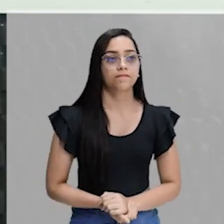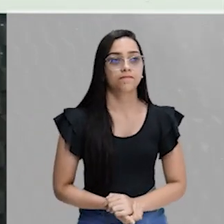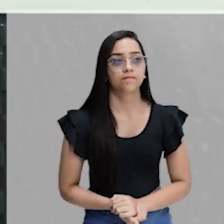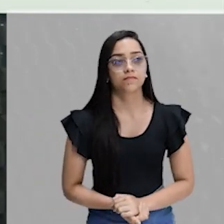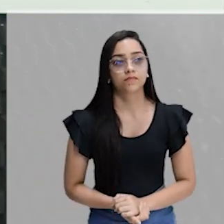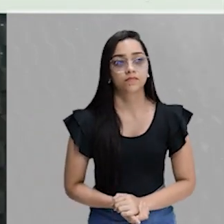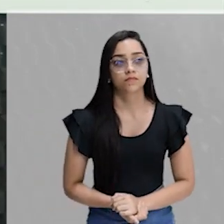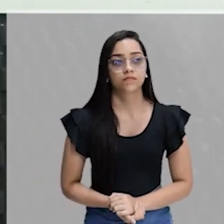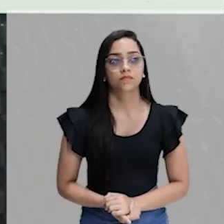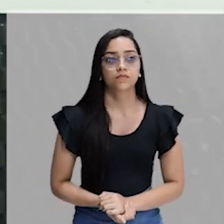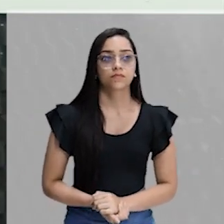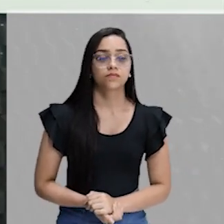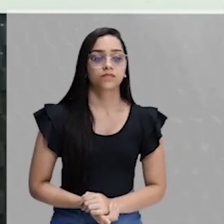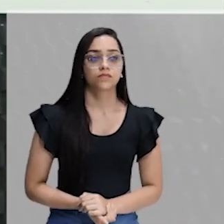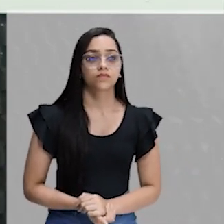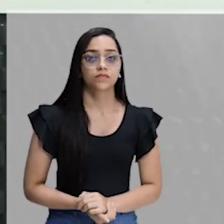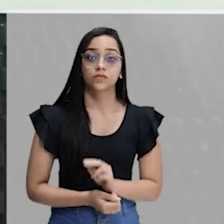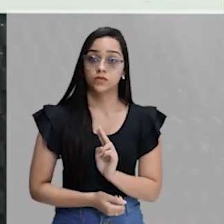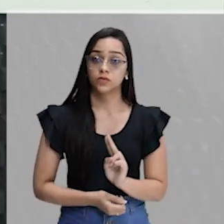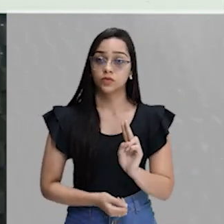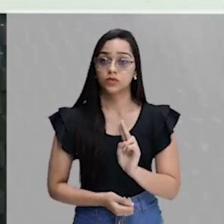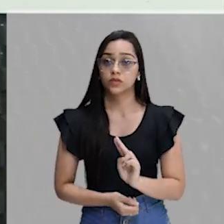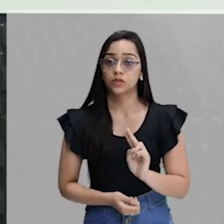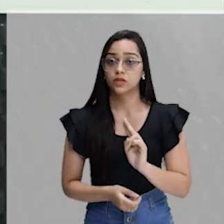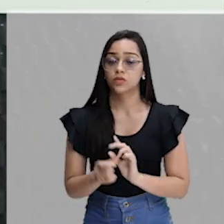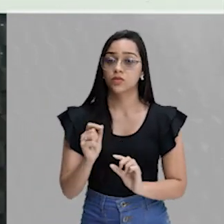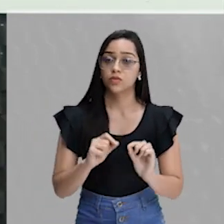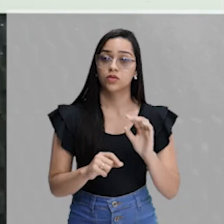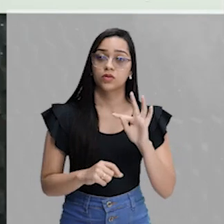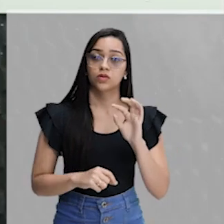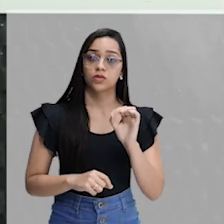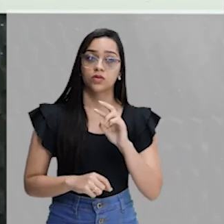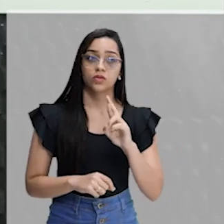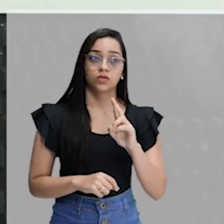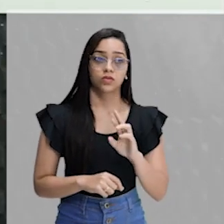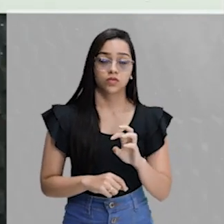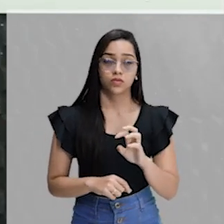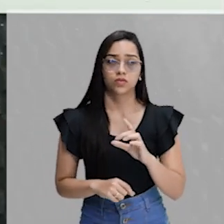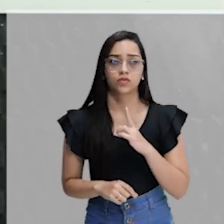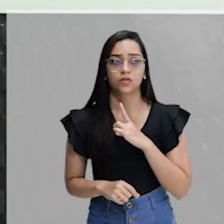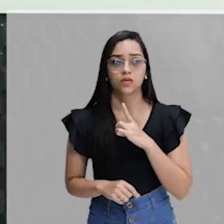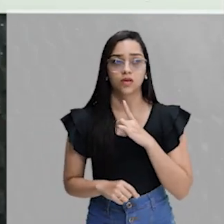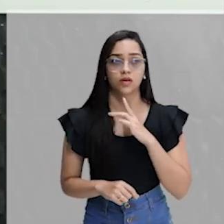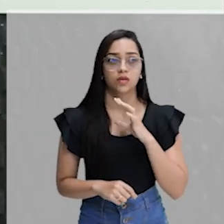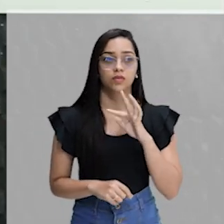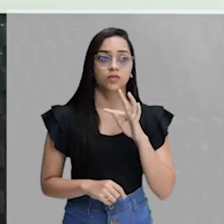né? Então, utilizando aqui a equação de Torricelli,